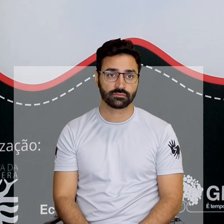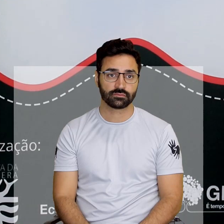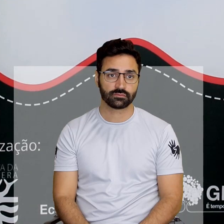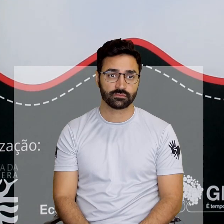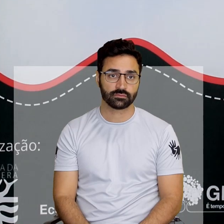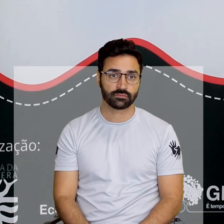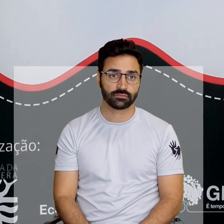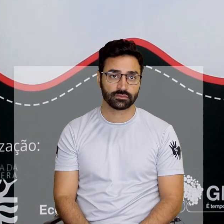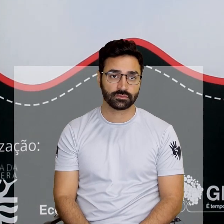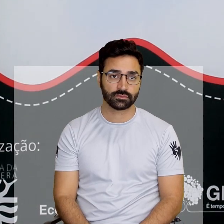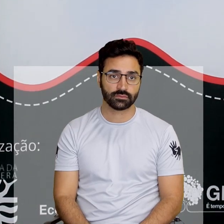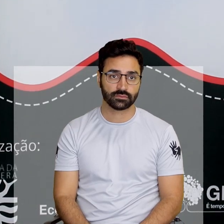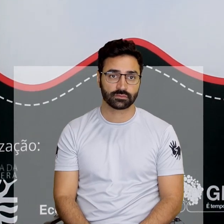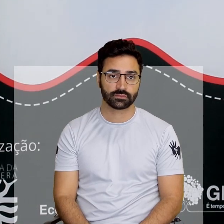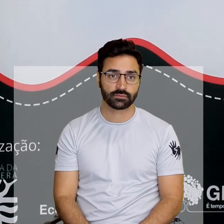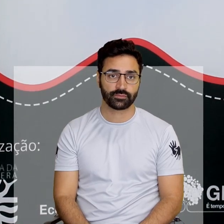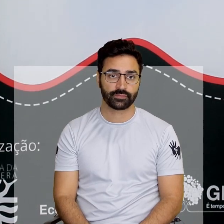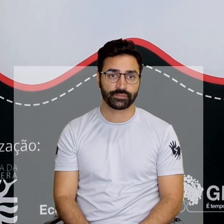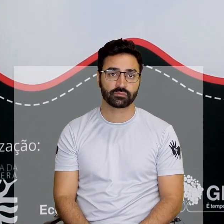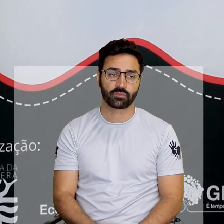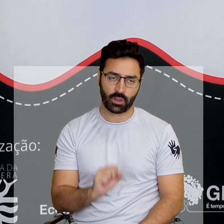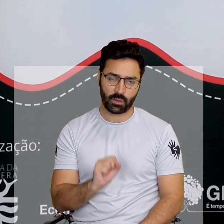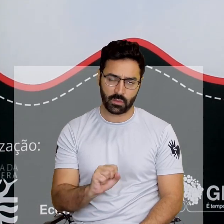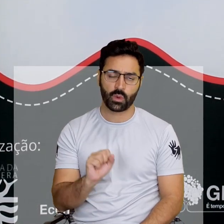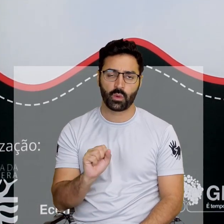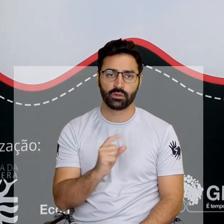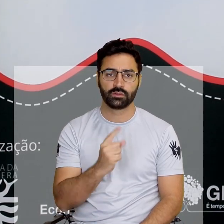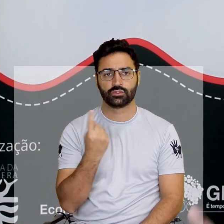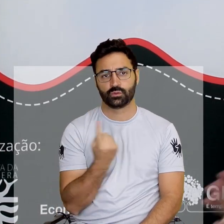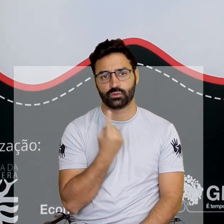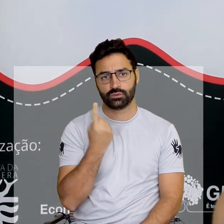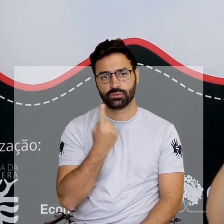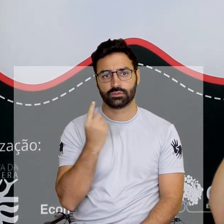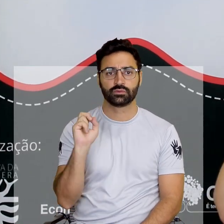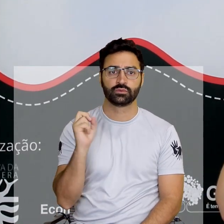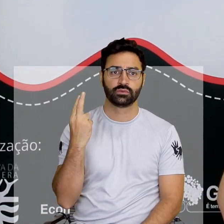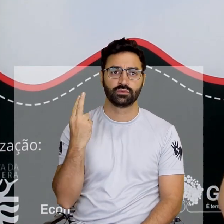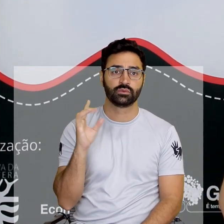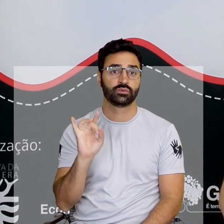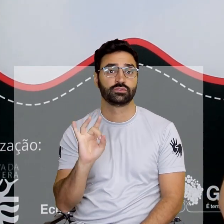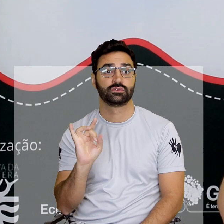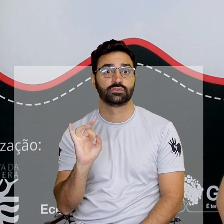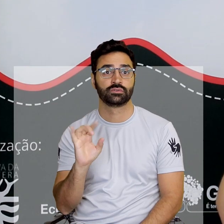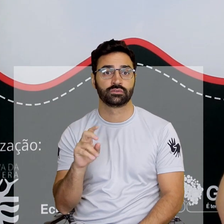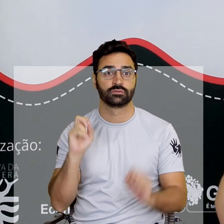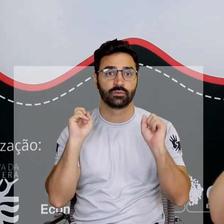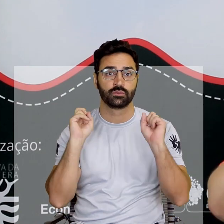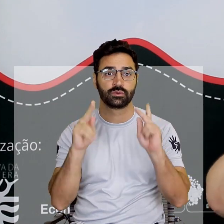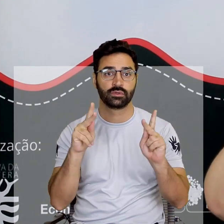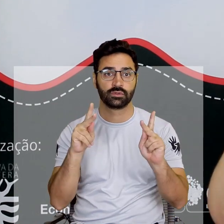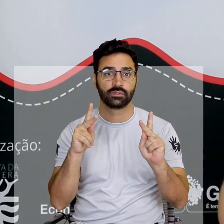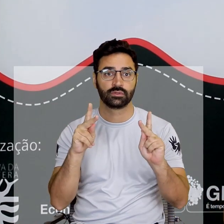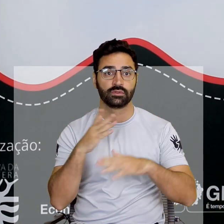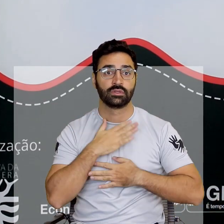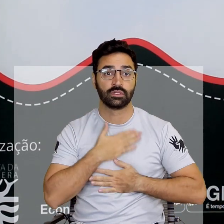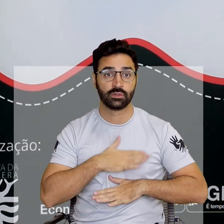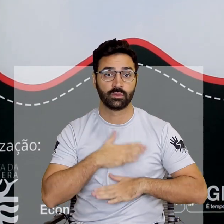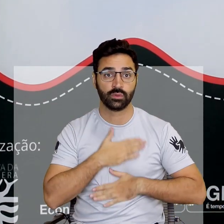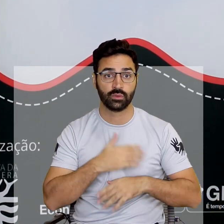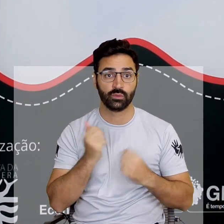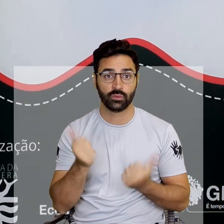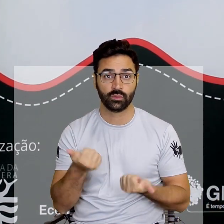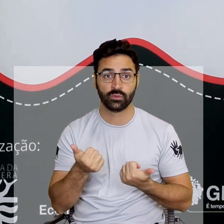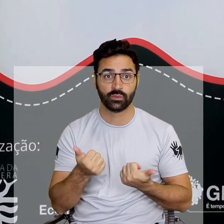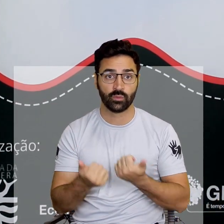Tanto faz. Só, sozinho. Ok? Tranquilo até aqui?